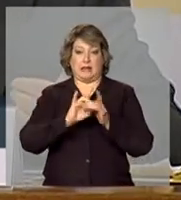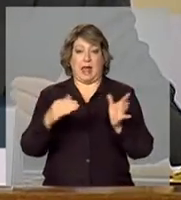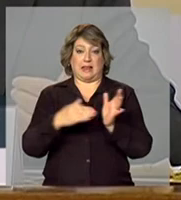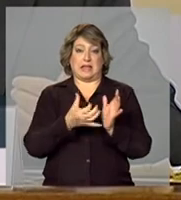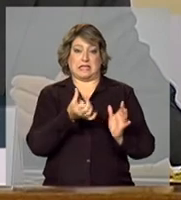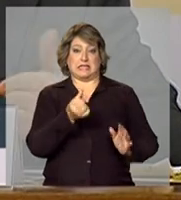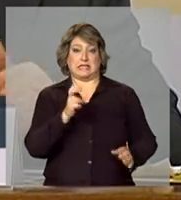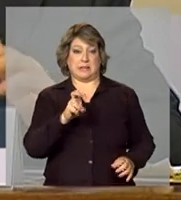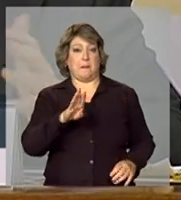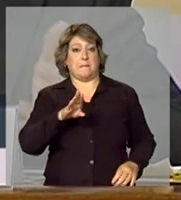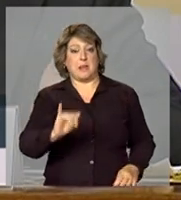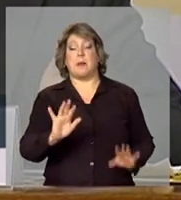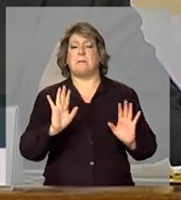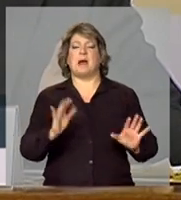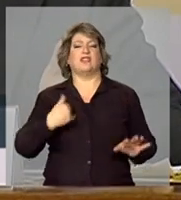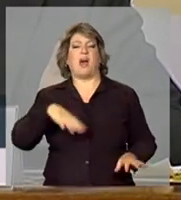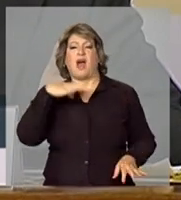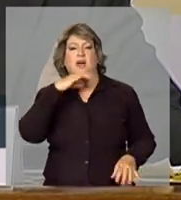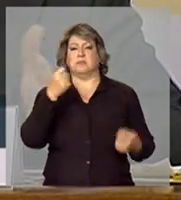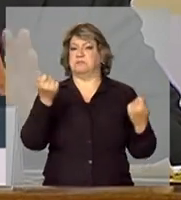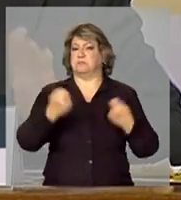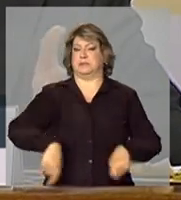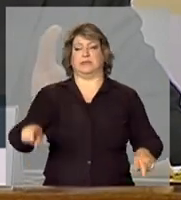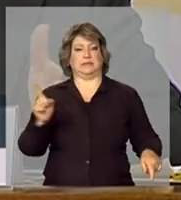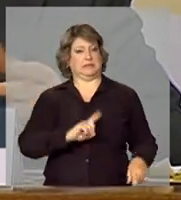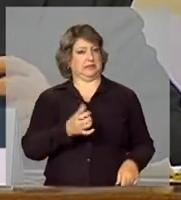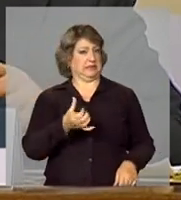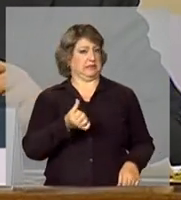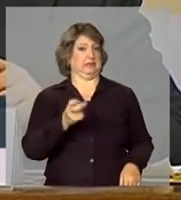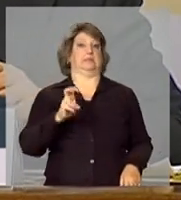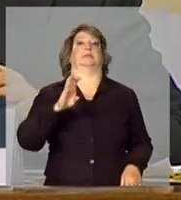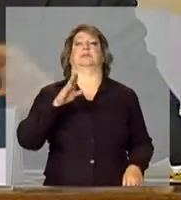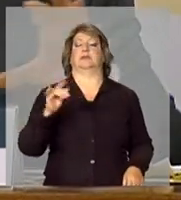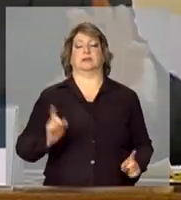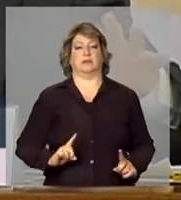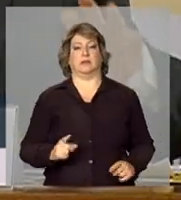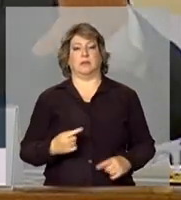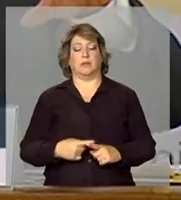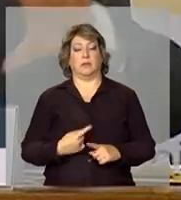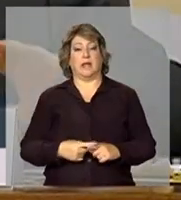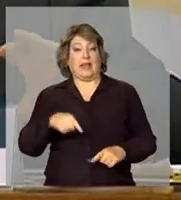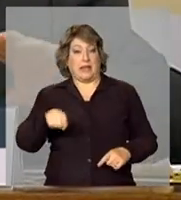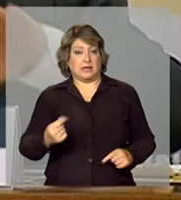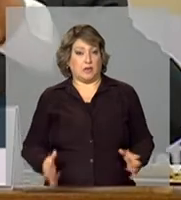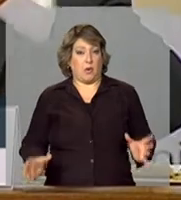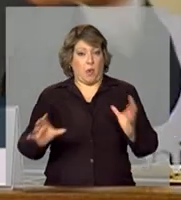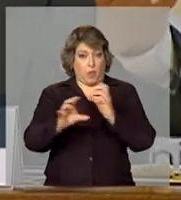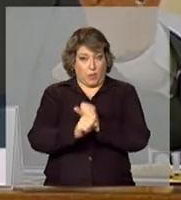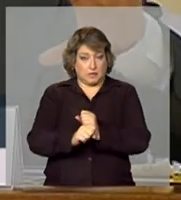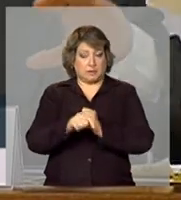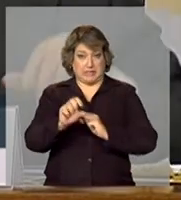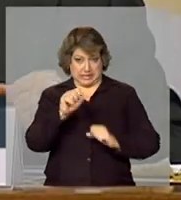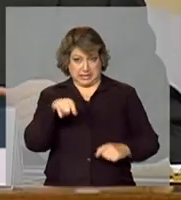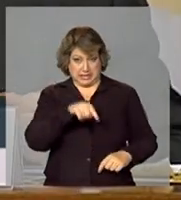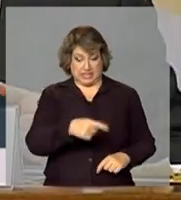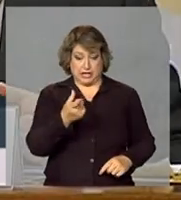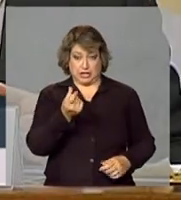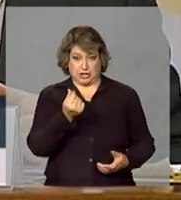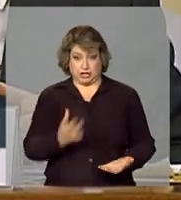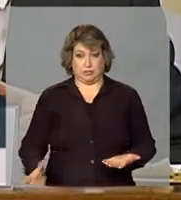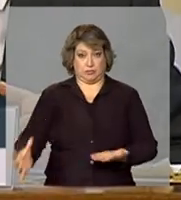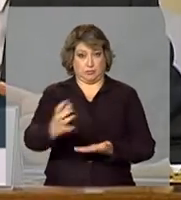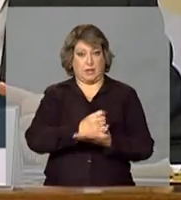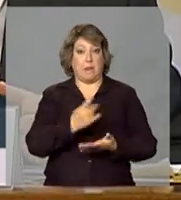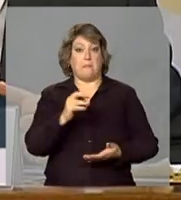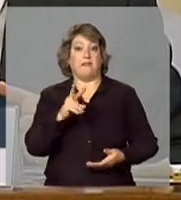não julgamos necessário que isto ocorra porque esse orçamento ele se a receita que está